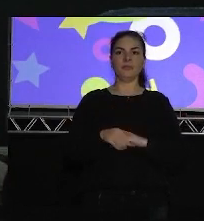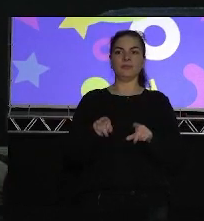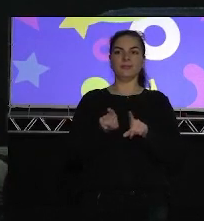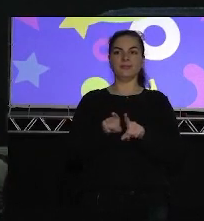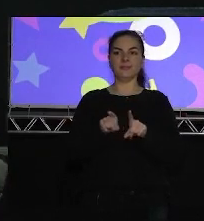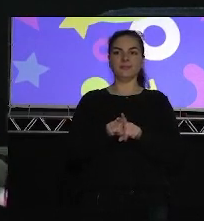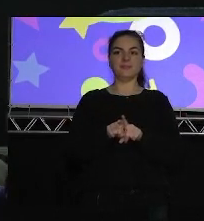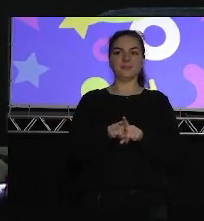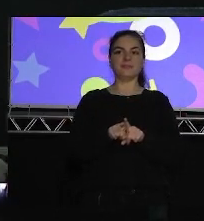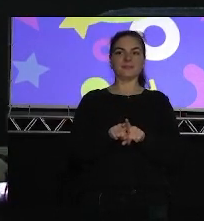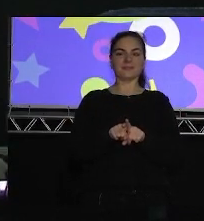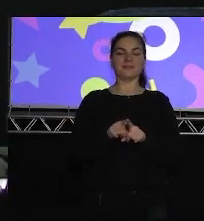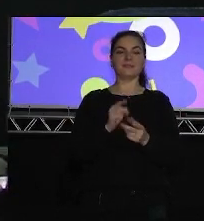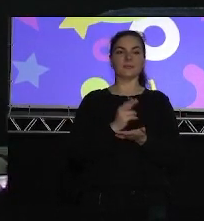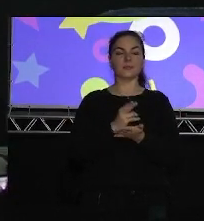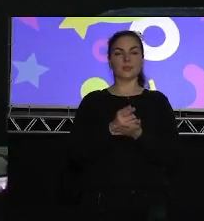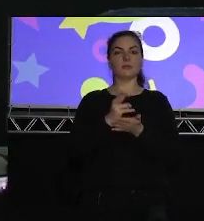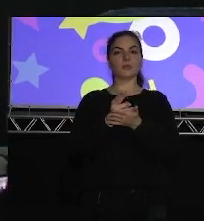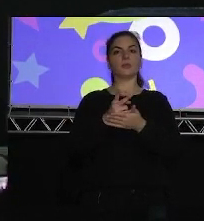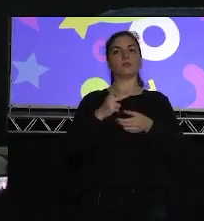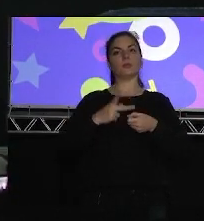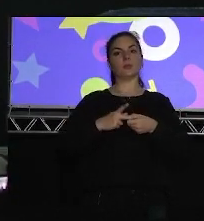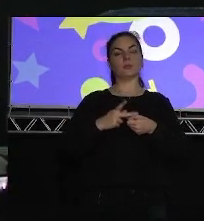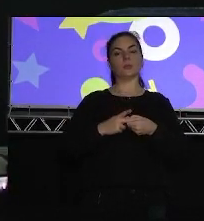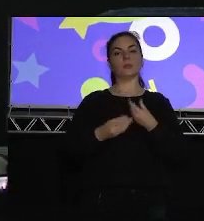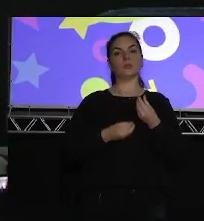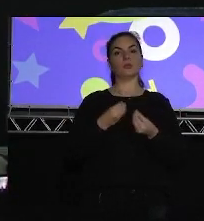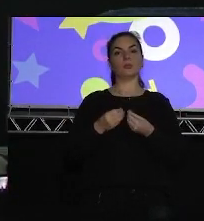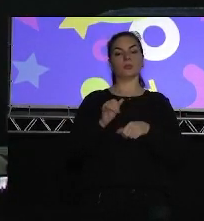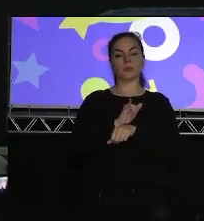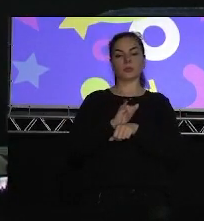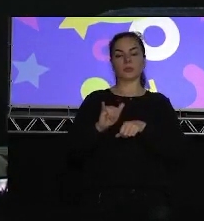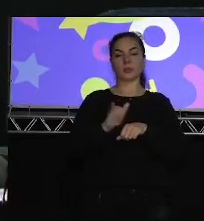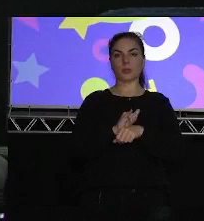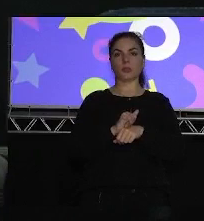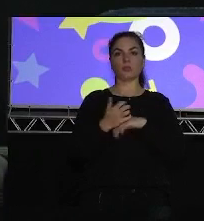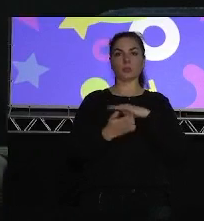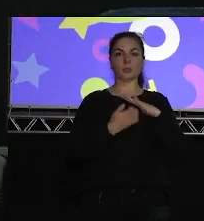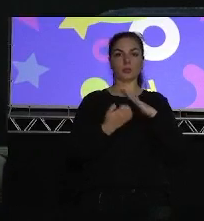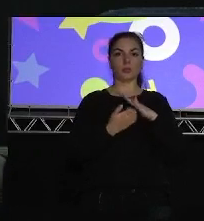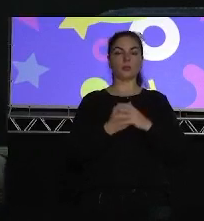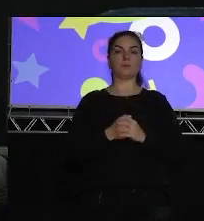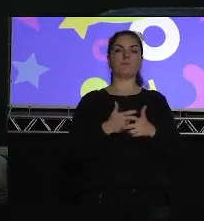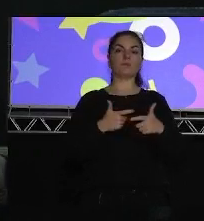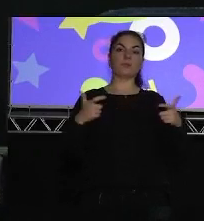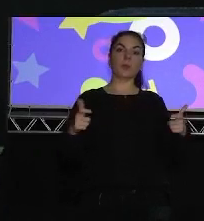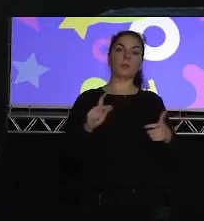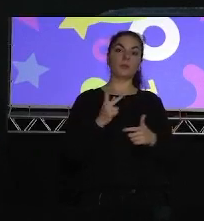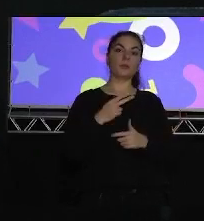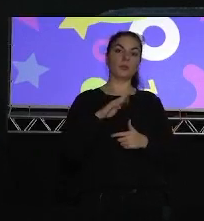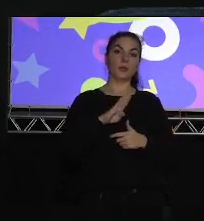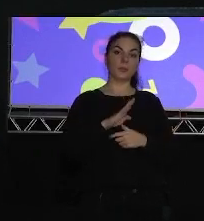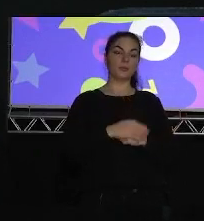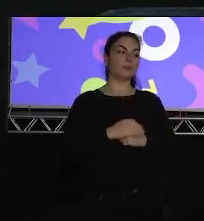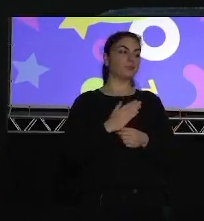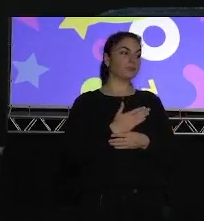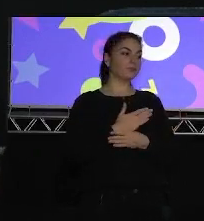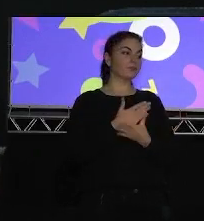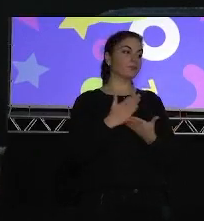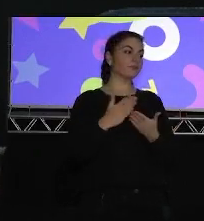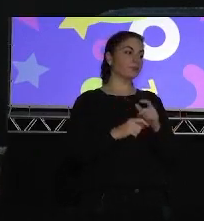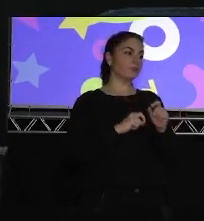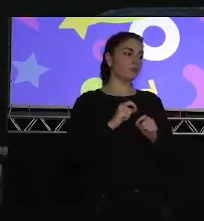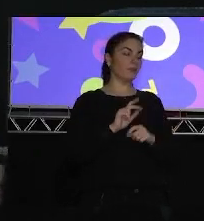né, do patrimônio e da estratégia da organização, expandir a atuação do Hub. Então, a gente começou lá inicialmente com